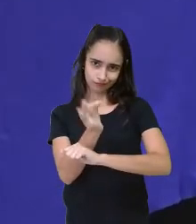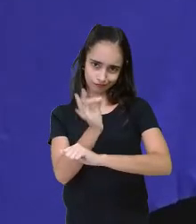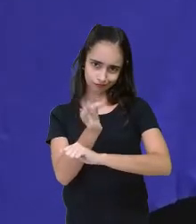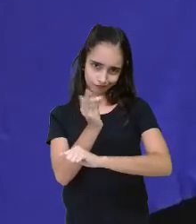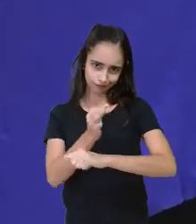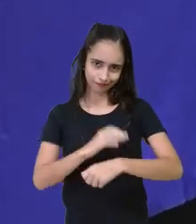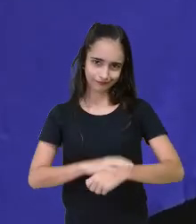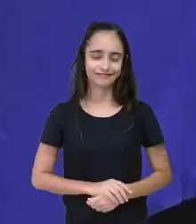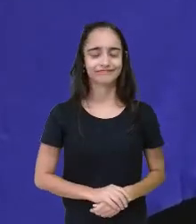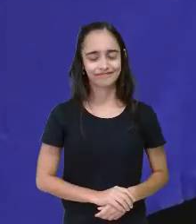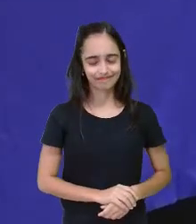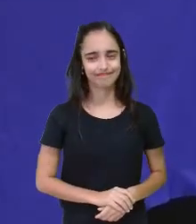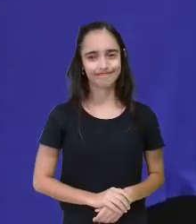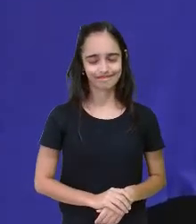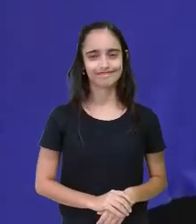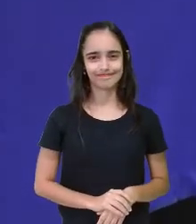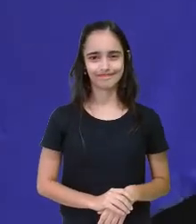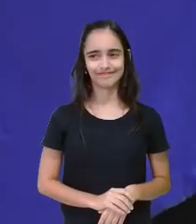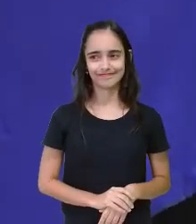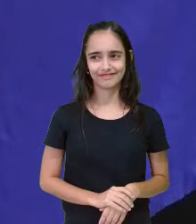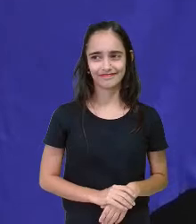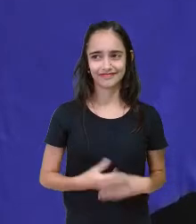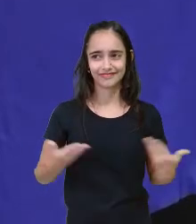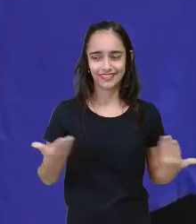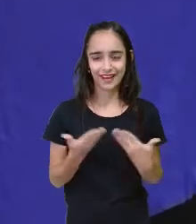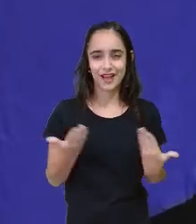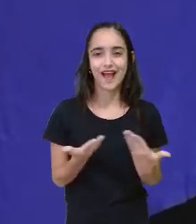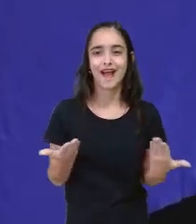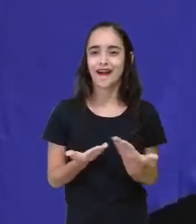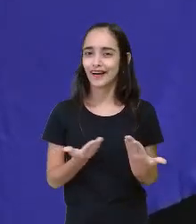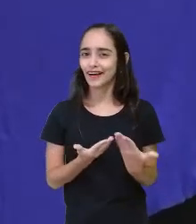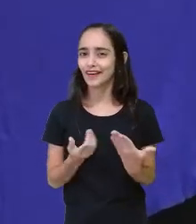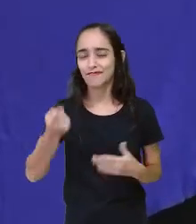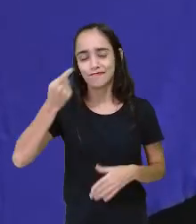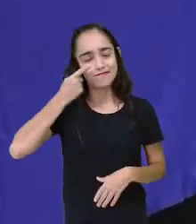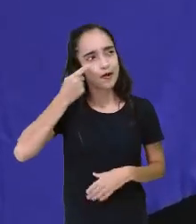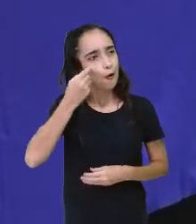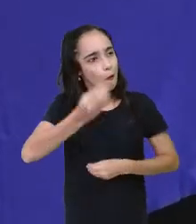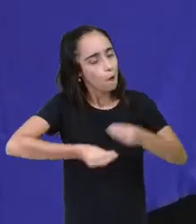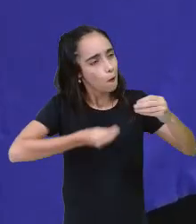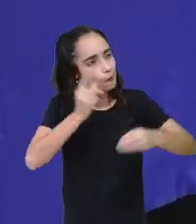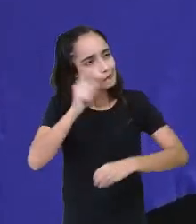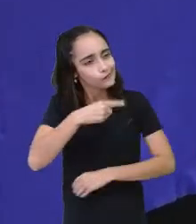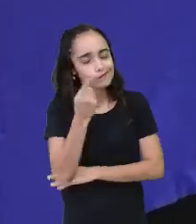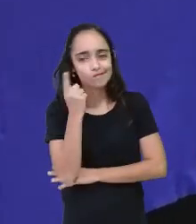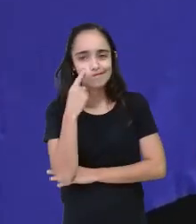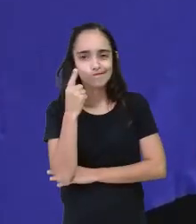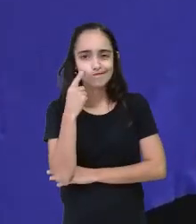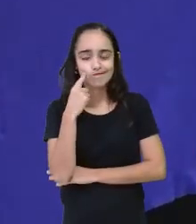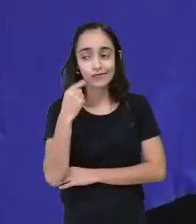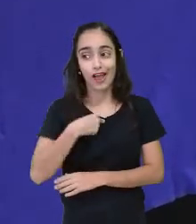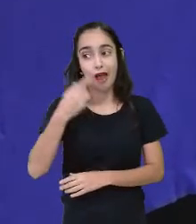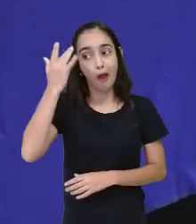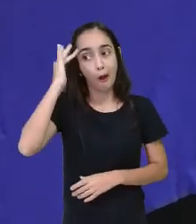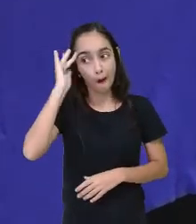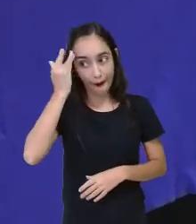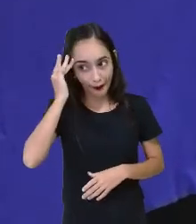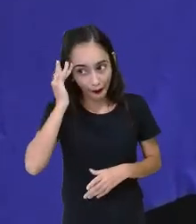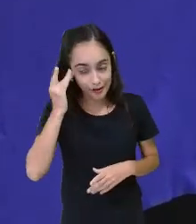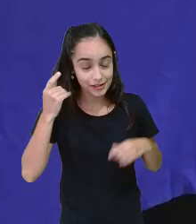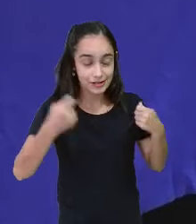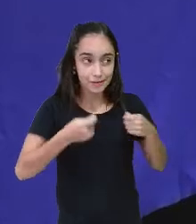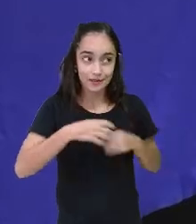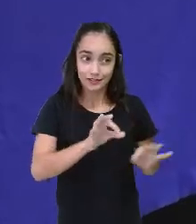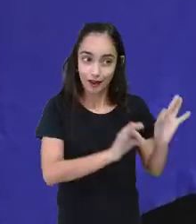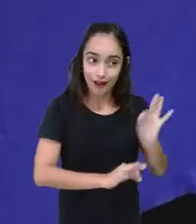campo. Eita, professor Esté, agora... Veja só como é. A situação... Eu acho que deveria ficar assim, viu, professora? É